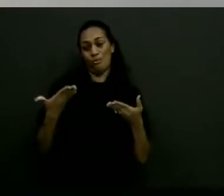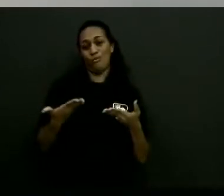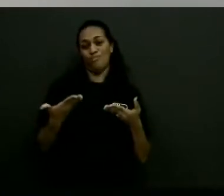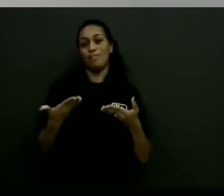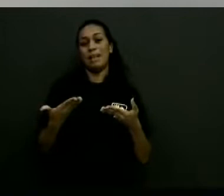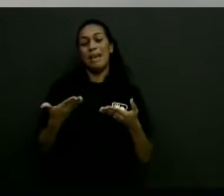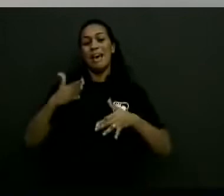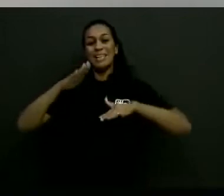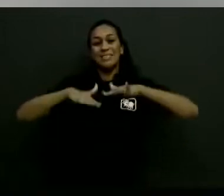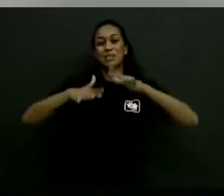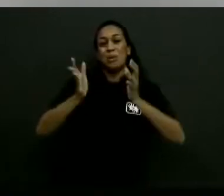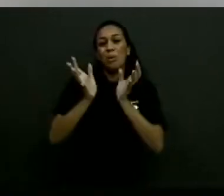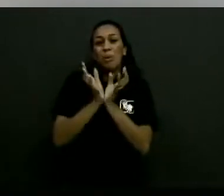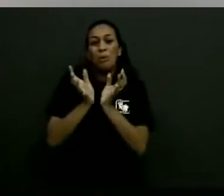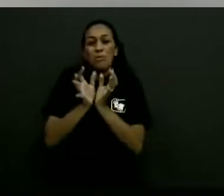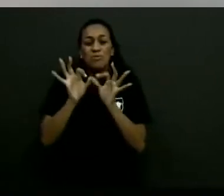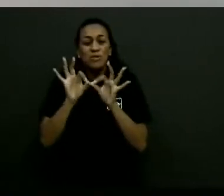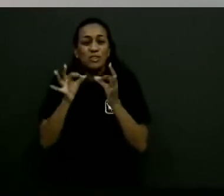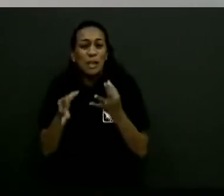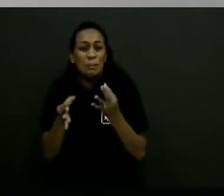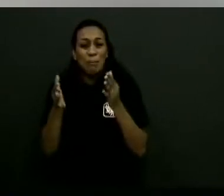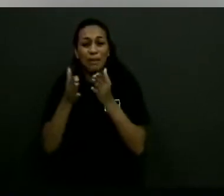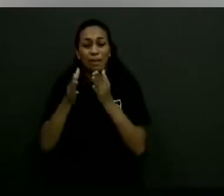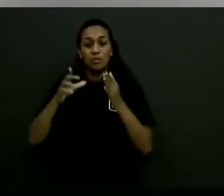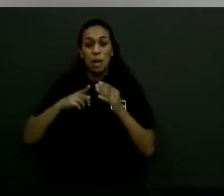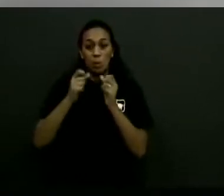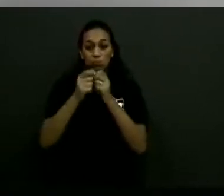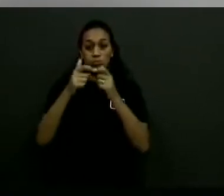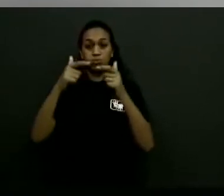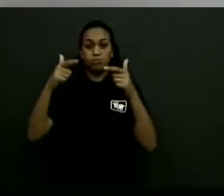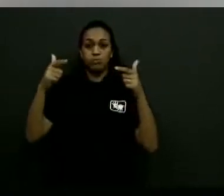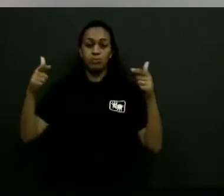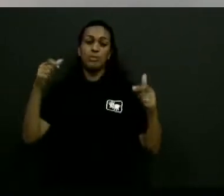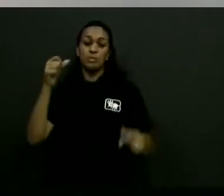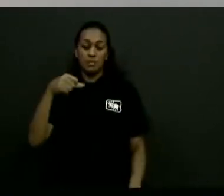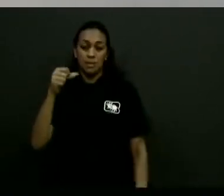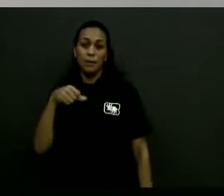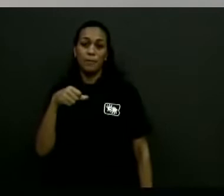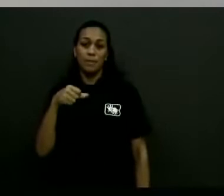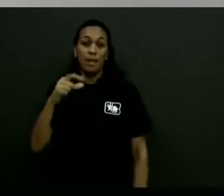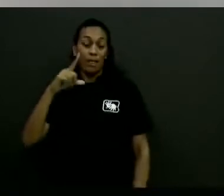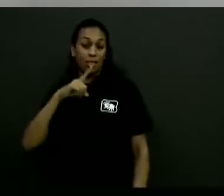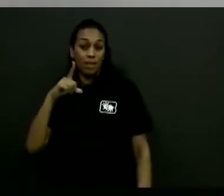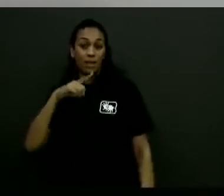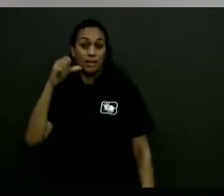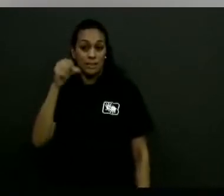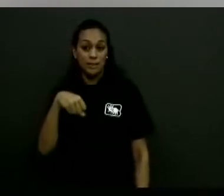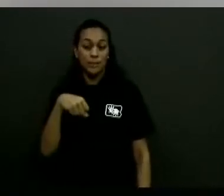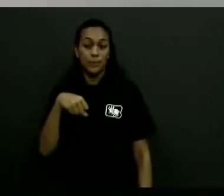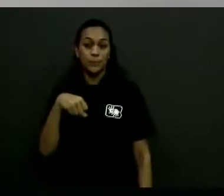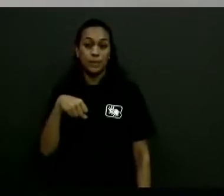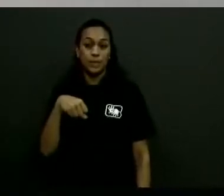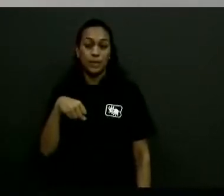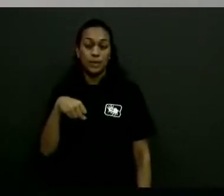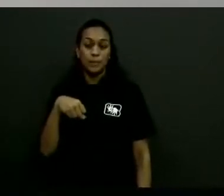grupos pequenos, eles estão se multiplicando de uma maneira fantástica mesmo nesse período. Tem funcionado. E uma das